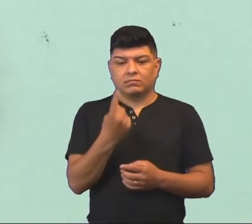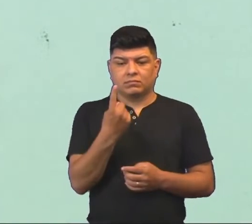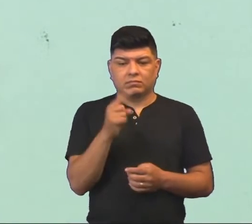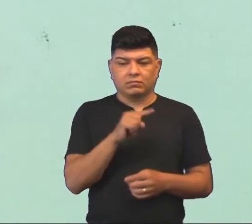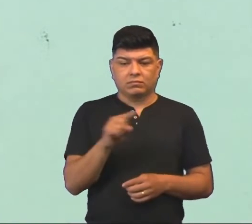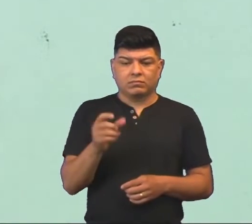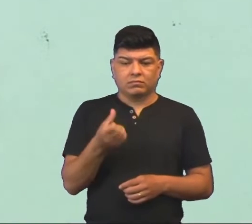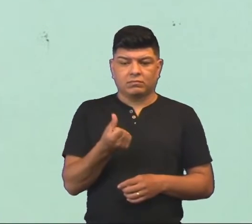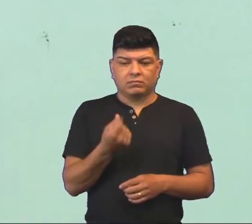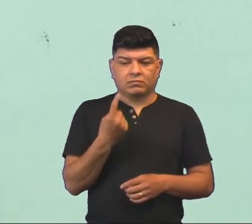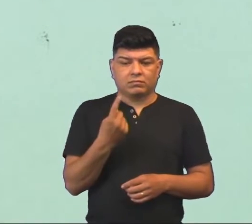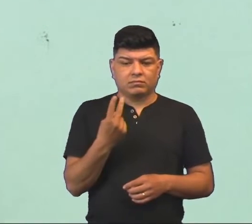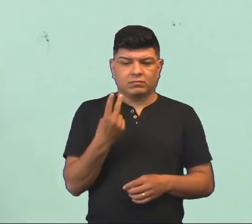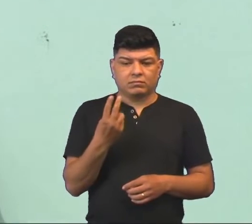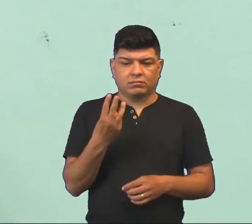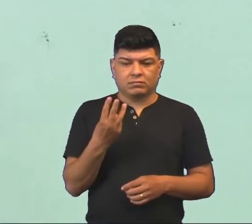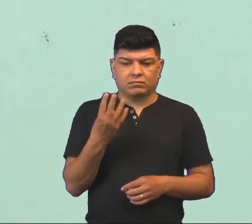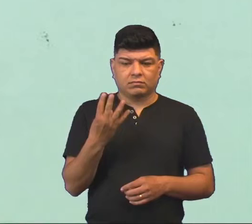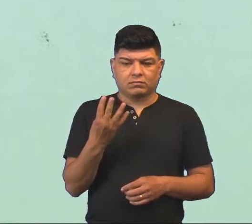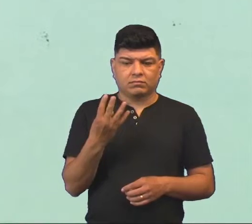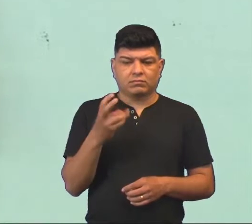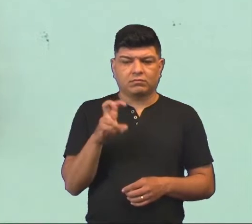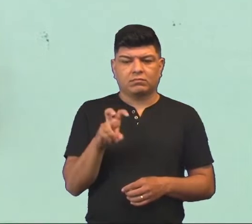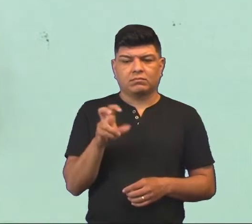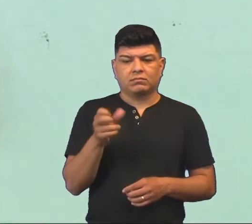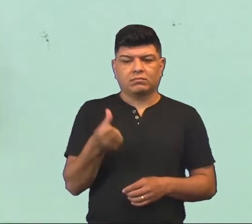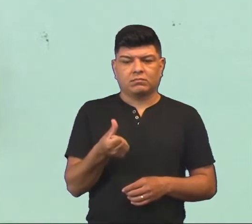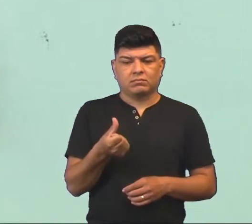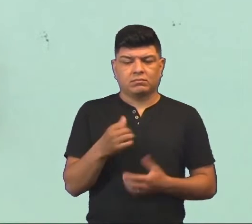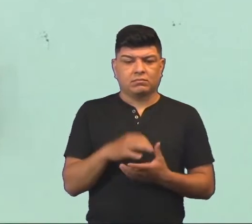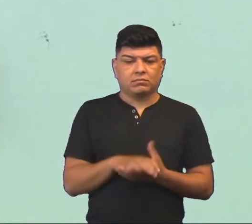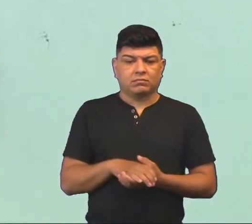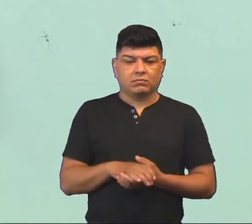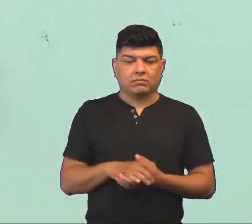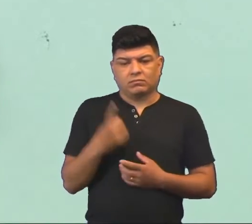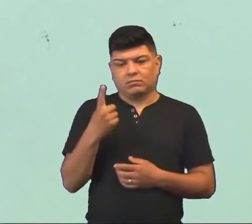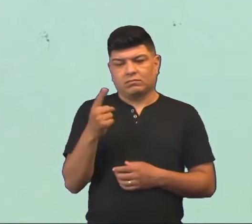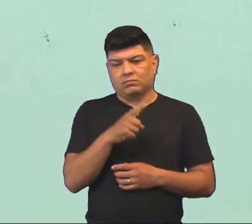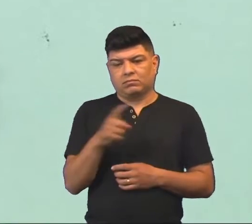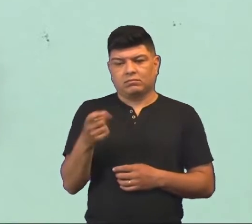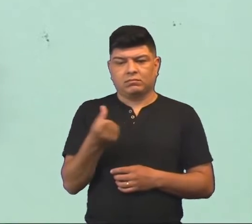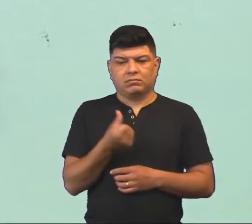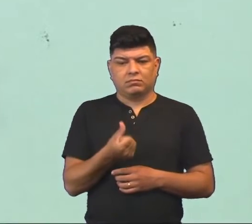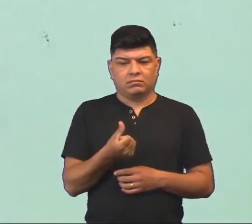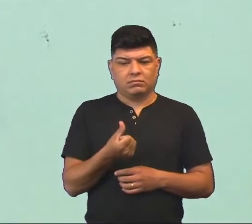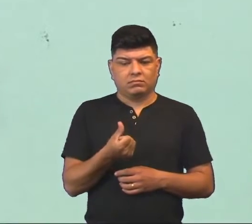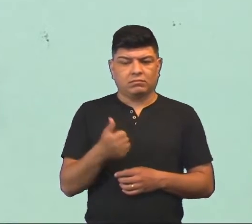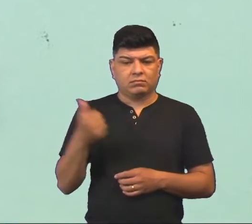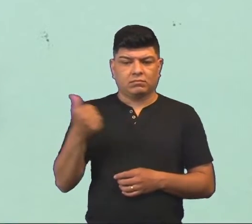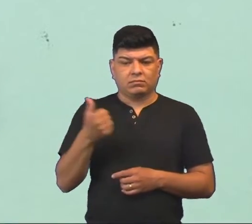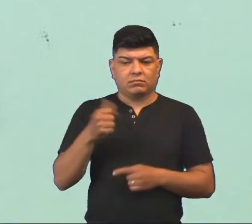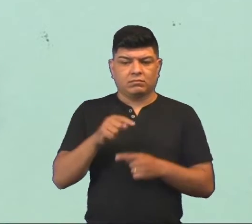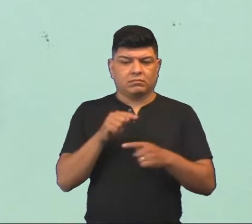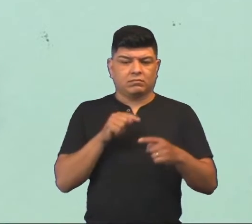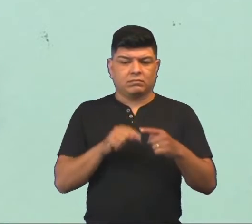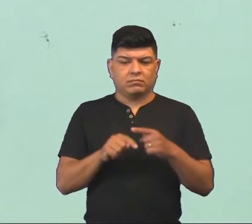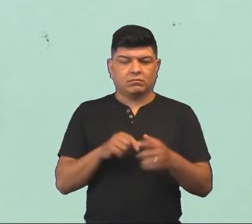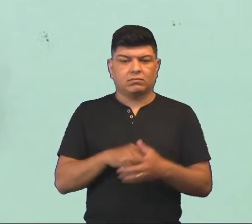ó, 1, 2, 3, 4, 5, 6. 1/6 ele fica bem aqui. É a primeira parte, a primeira